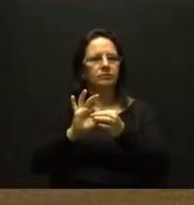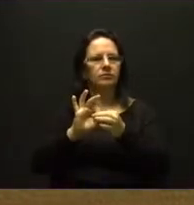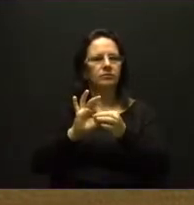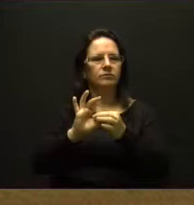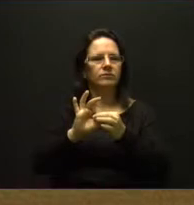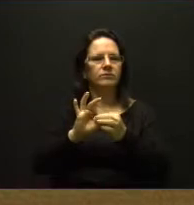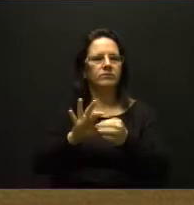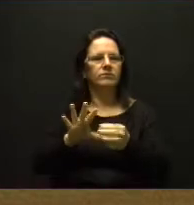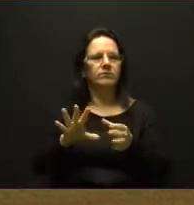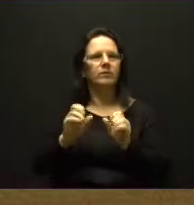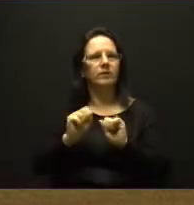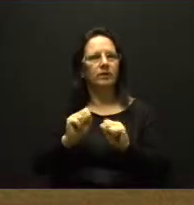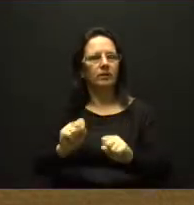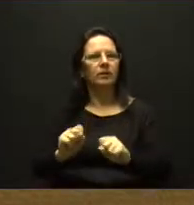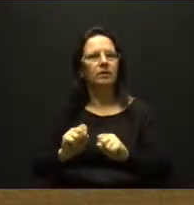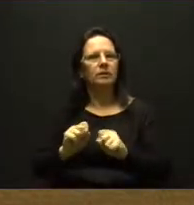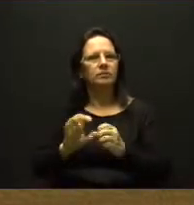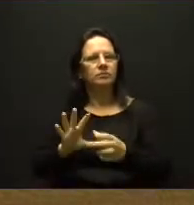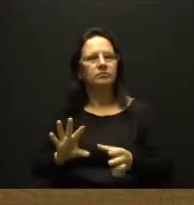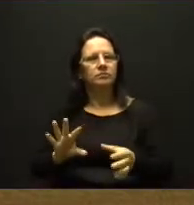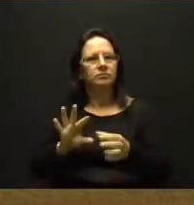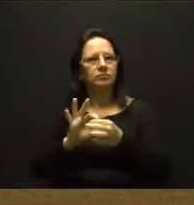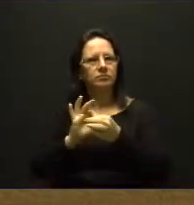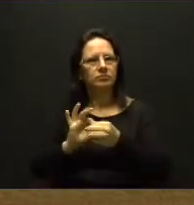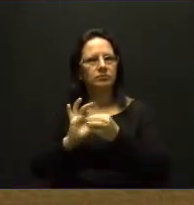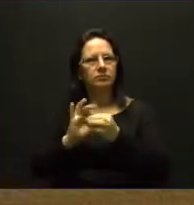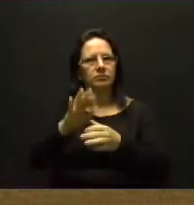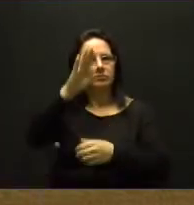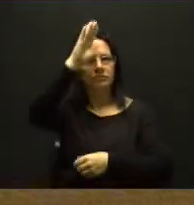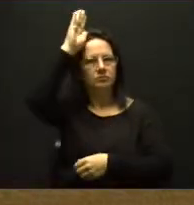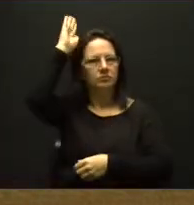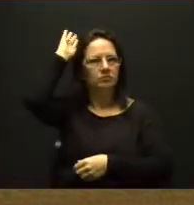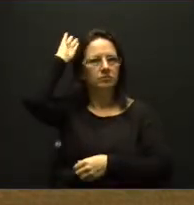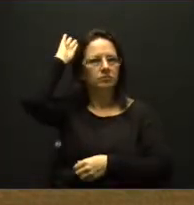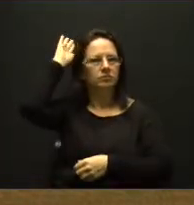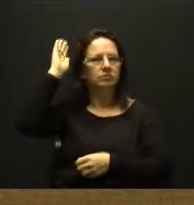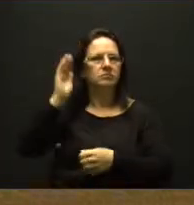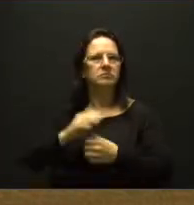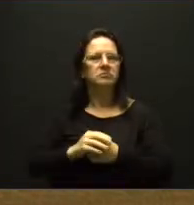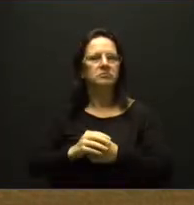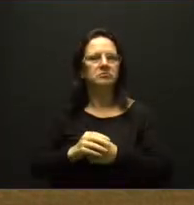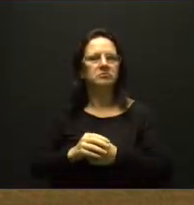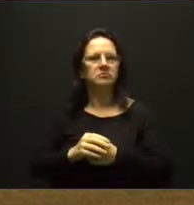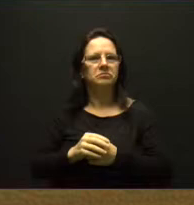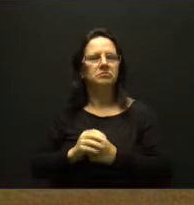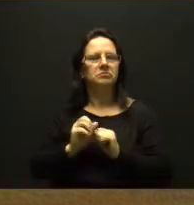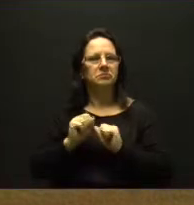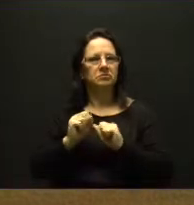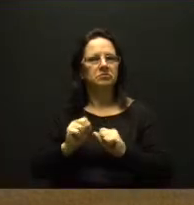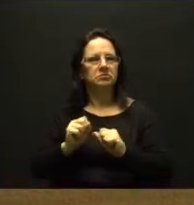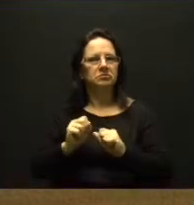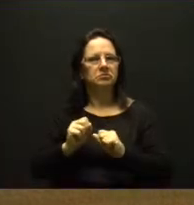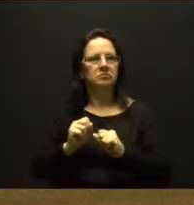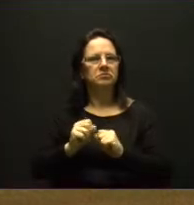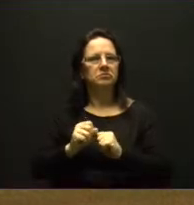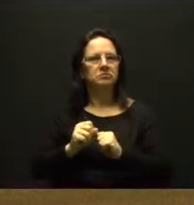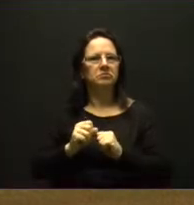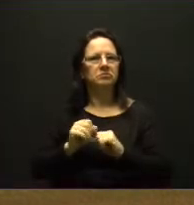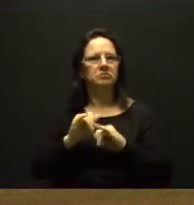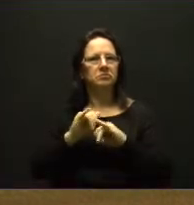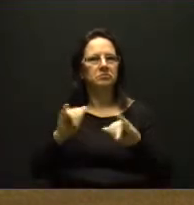unidos possamos também estão unidos com o corpo de bombeiros o corpo de bombeiro para que possamos dar um retorno